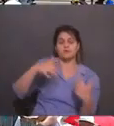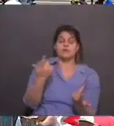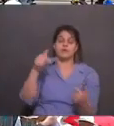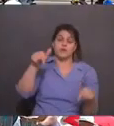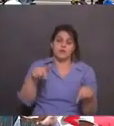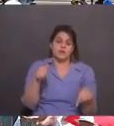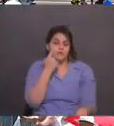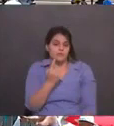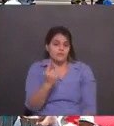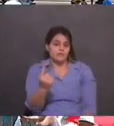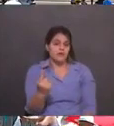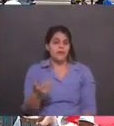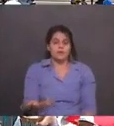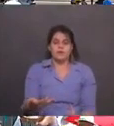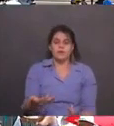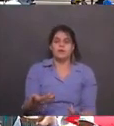hora,